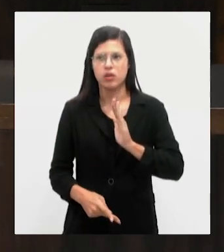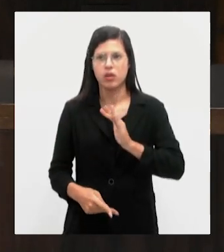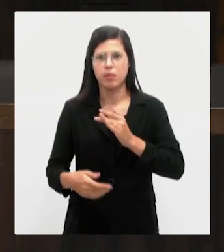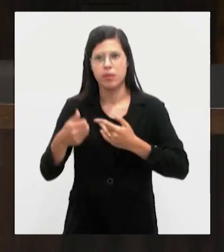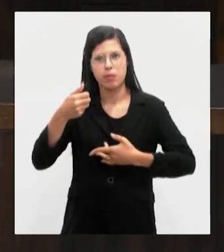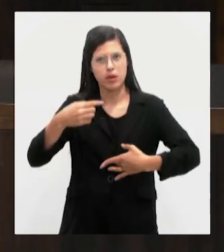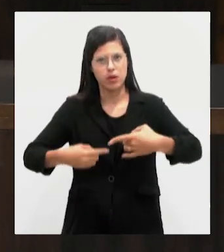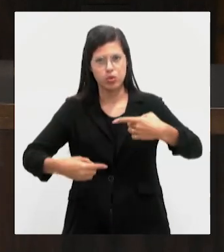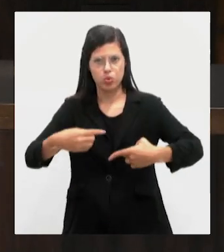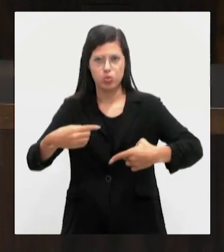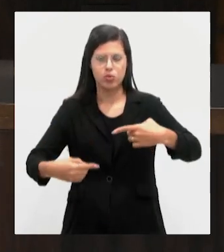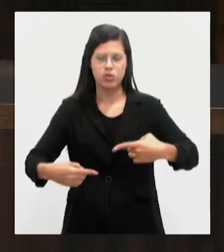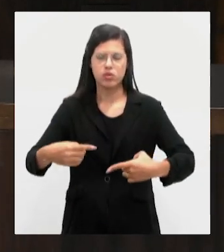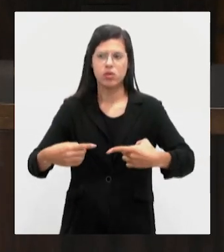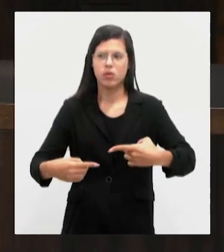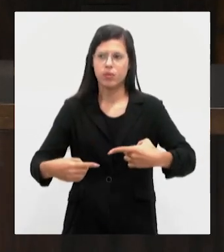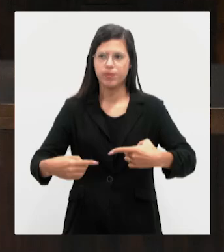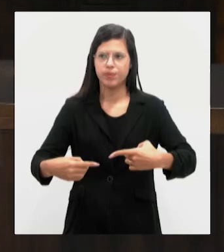em primeira discussão.